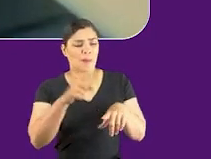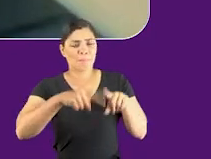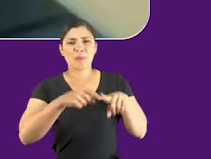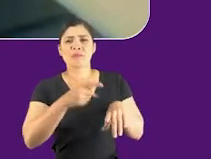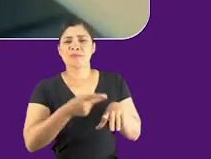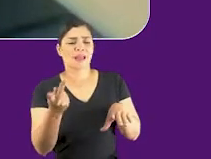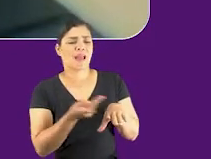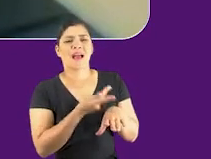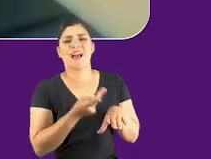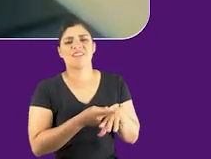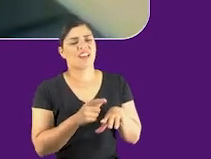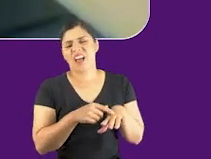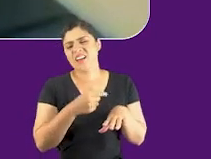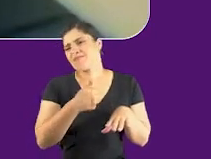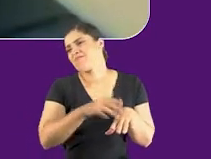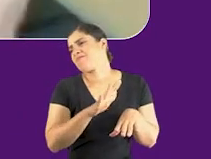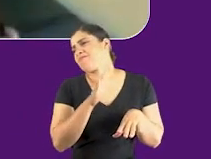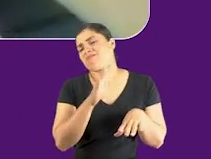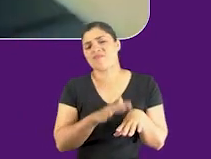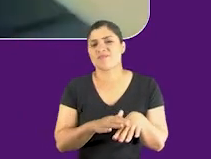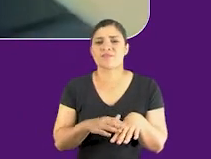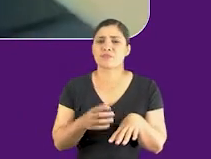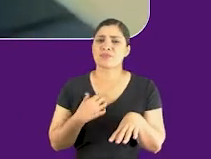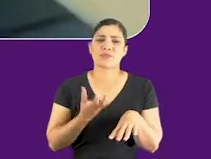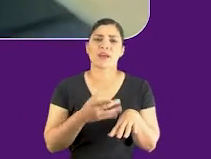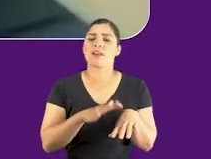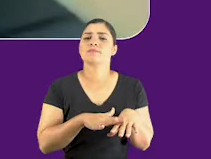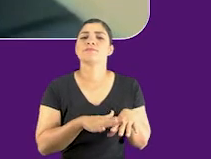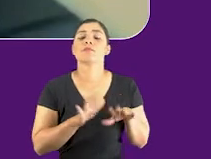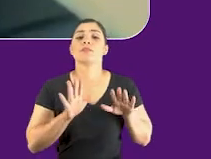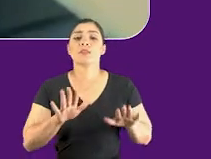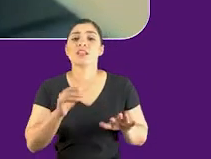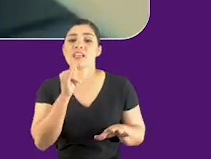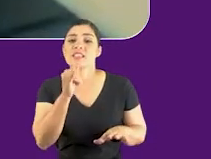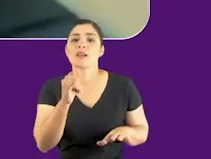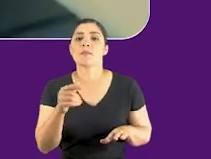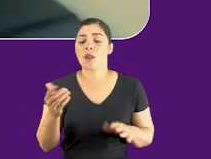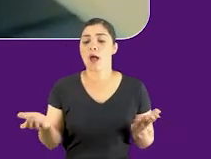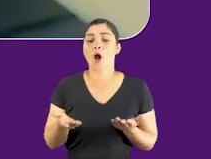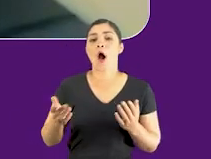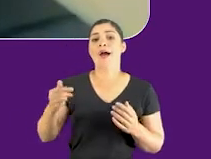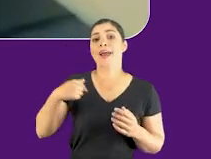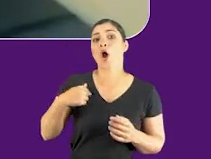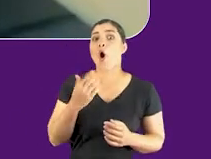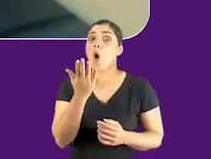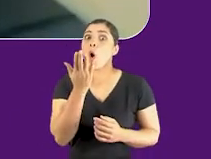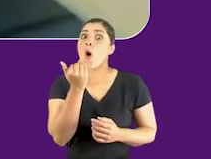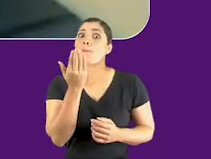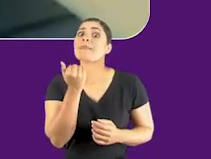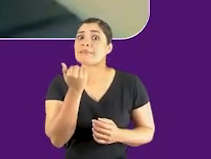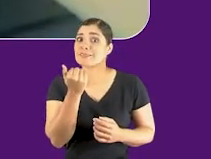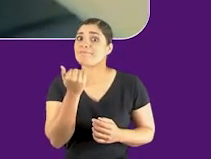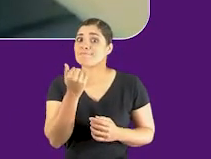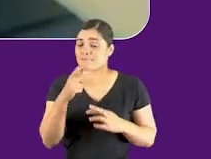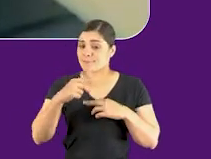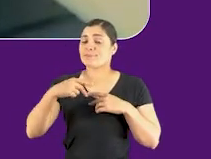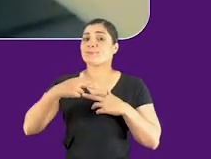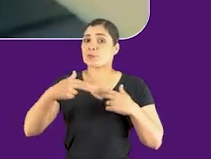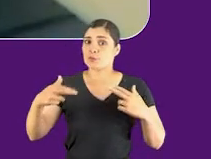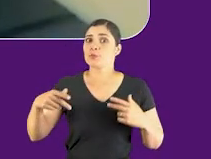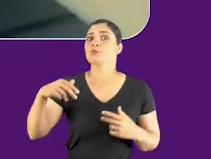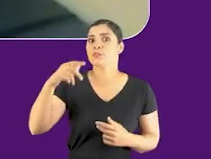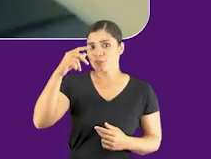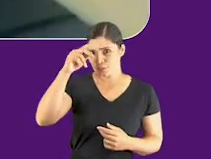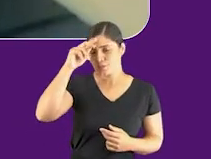reclamou um pouquinho mas não aconteceu nada aqui nós engolimos o nosso produto na então nós temos que tomar um pouco certo cuidado e sempre